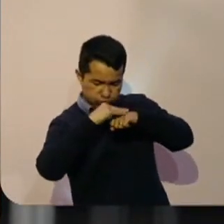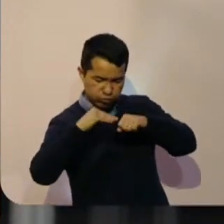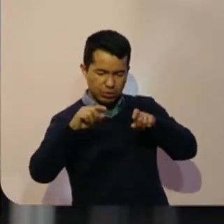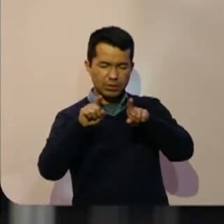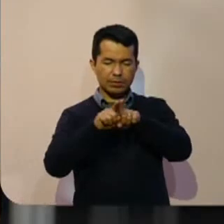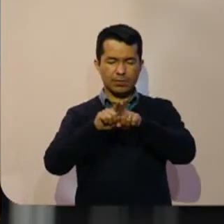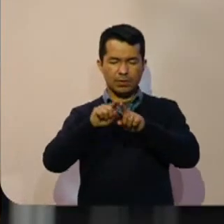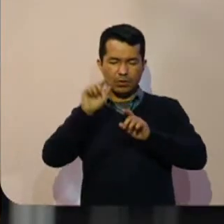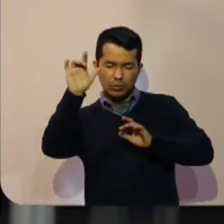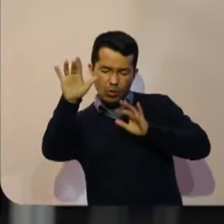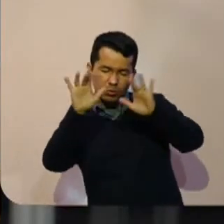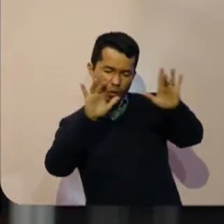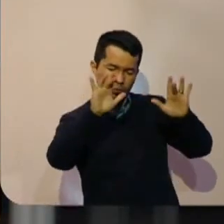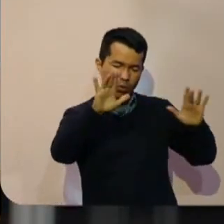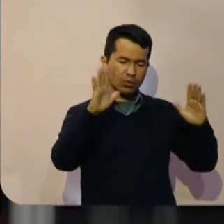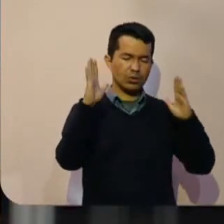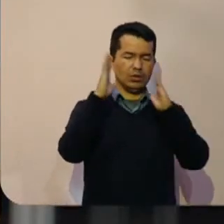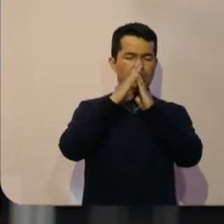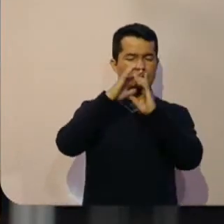tua igreja,